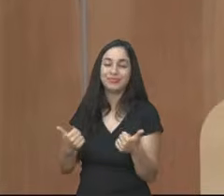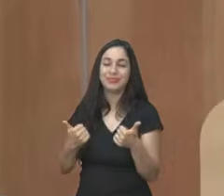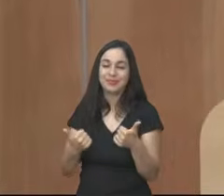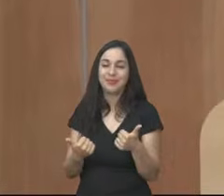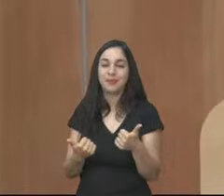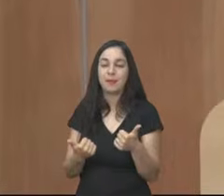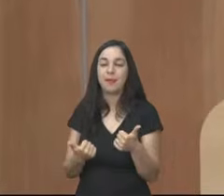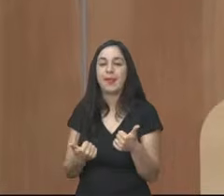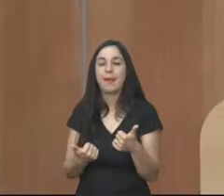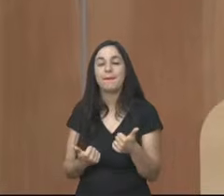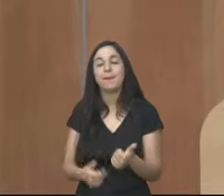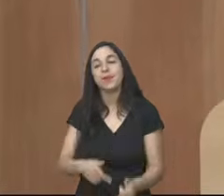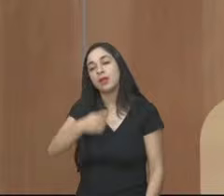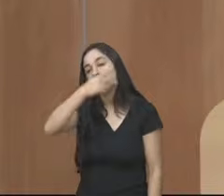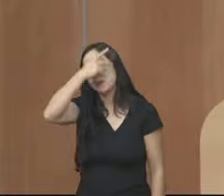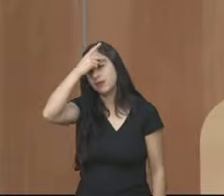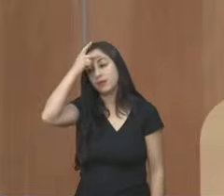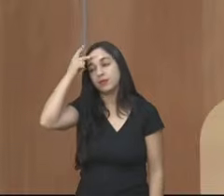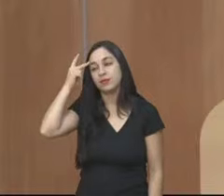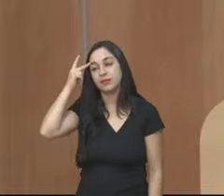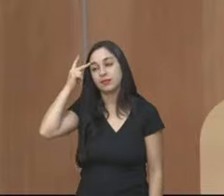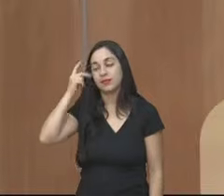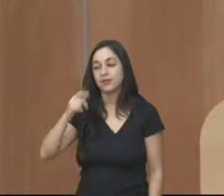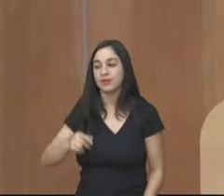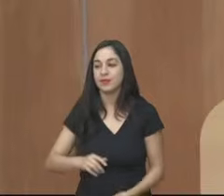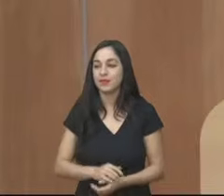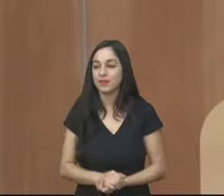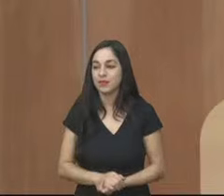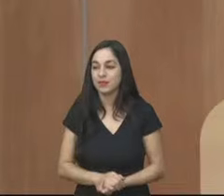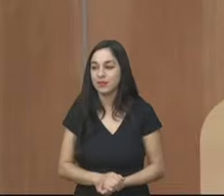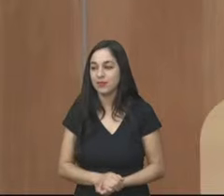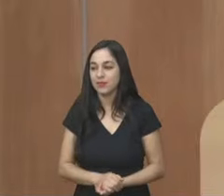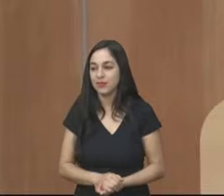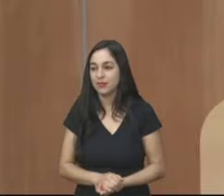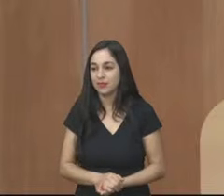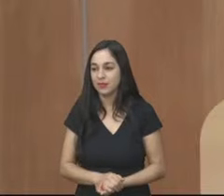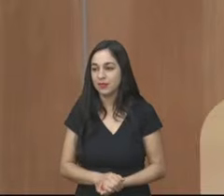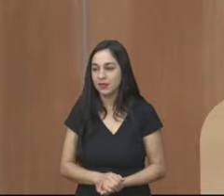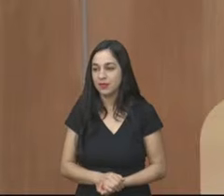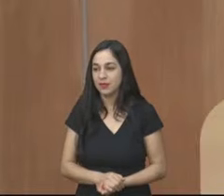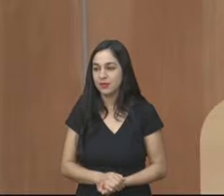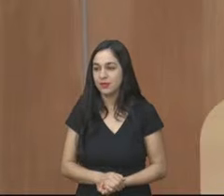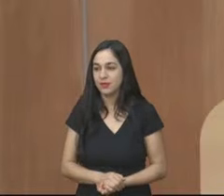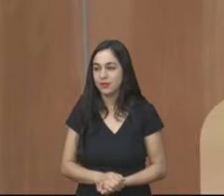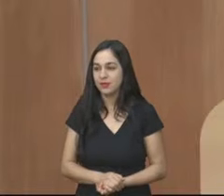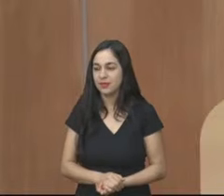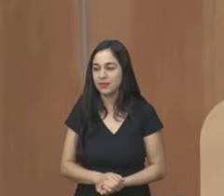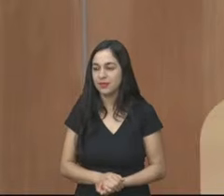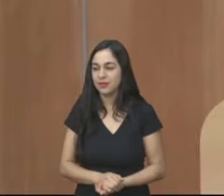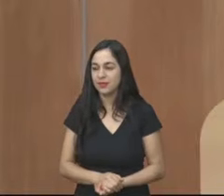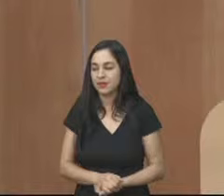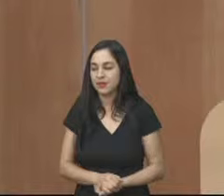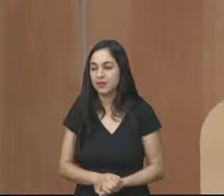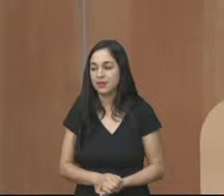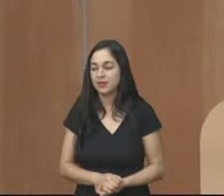aquele farrapo humano, mostram para eles um novo sentido e o melhor,